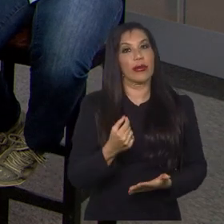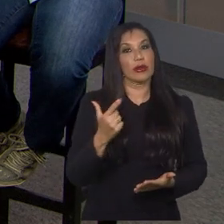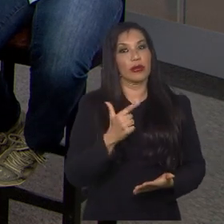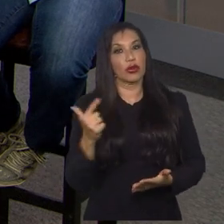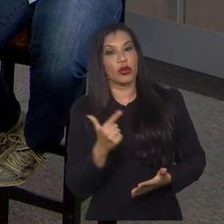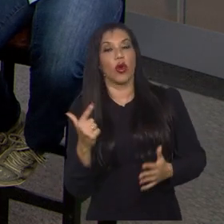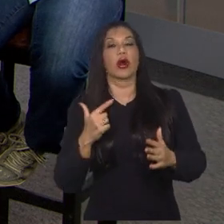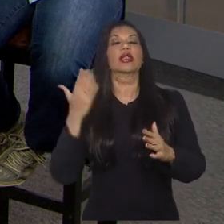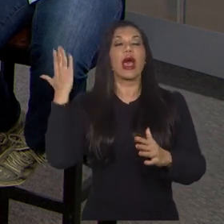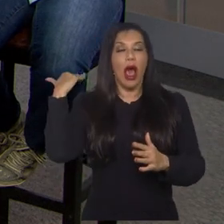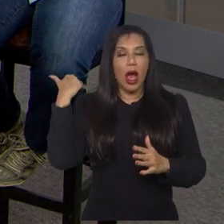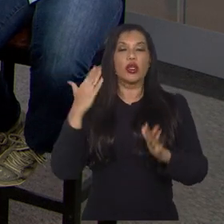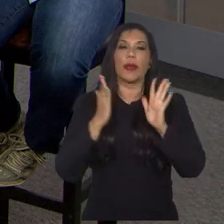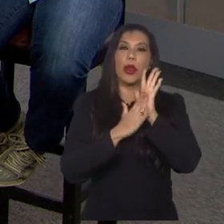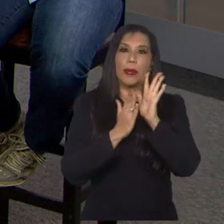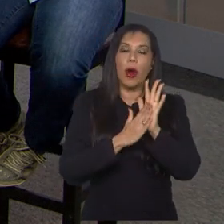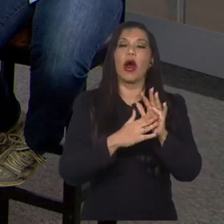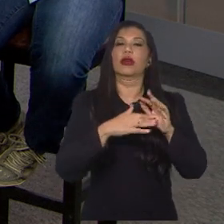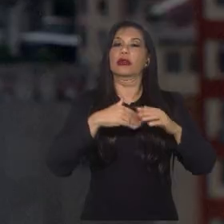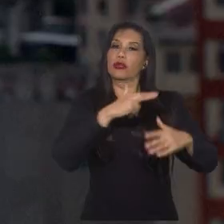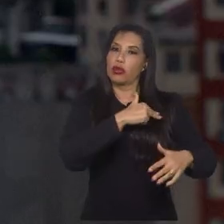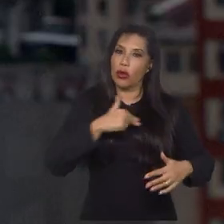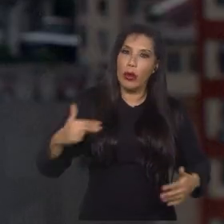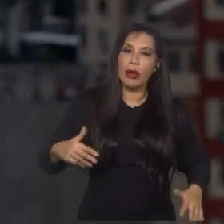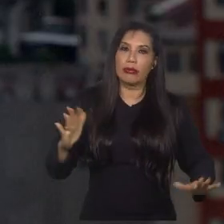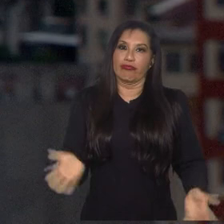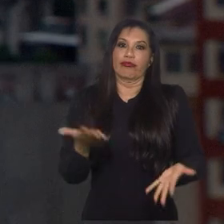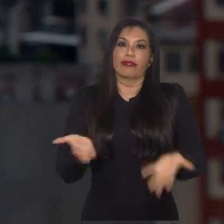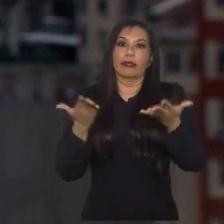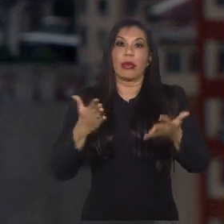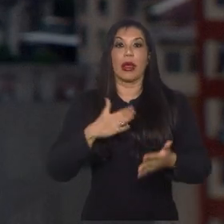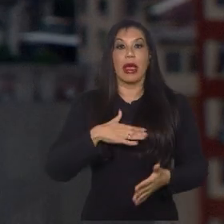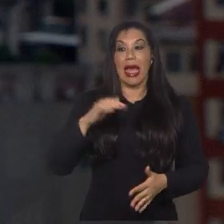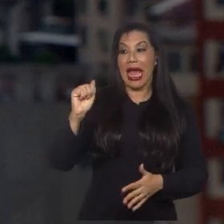2022 com a proposta de levar o nome da Noruega à frente. Para mim é uma